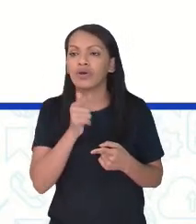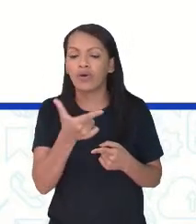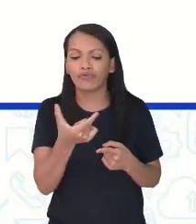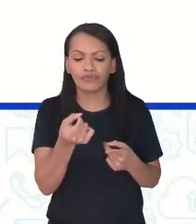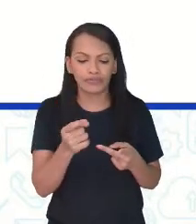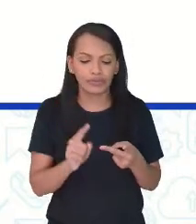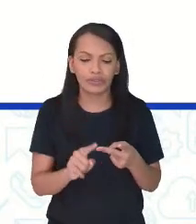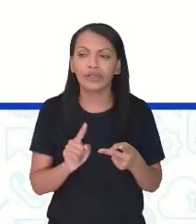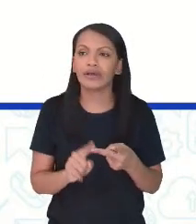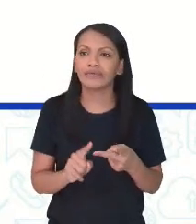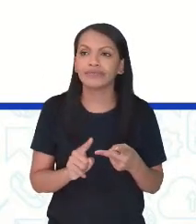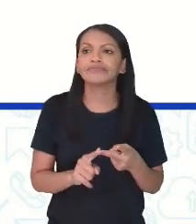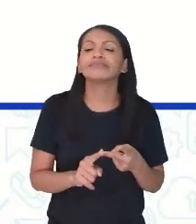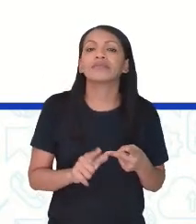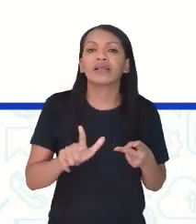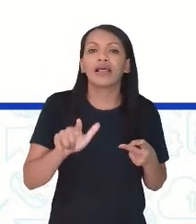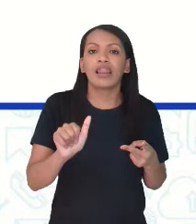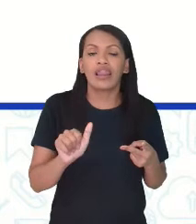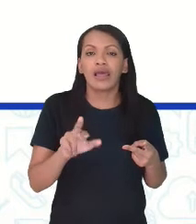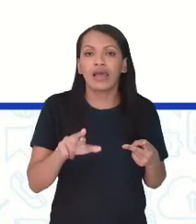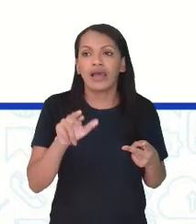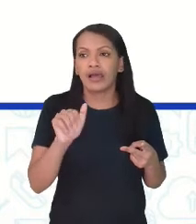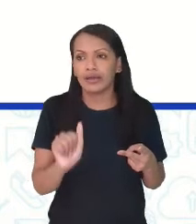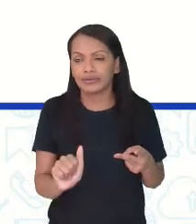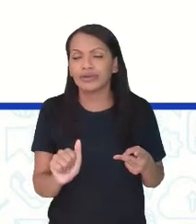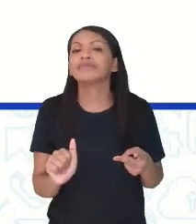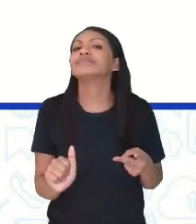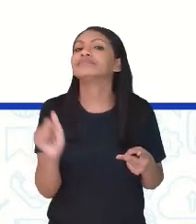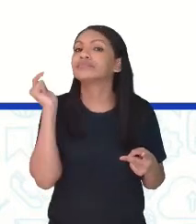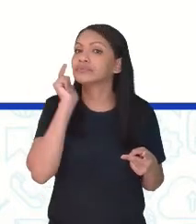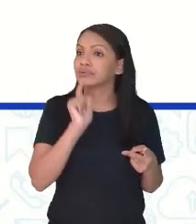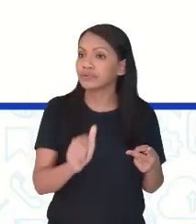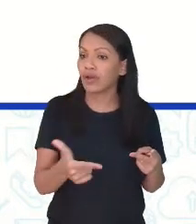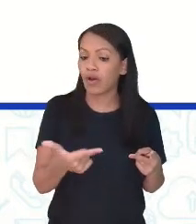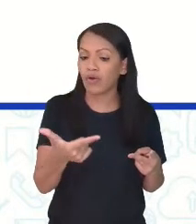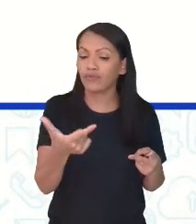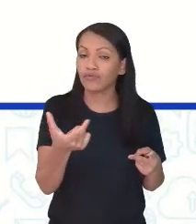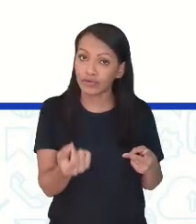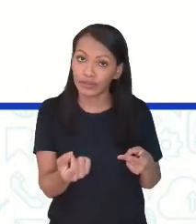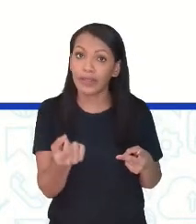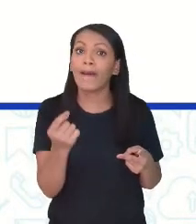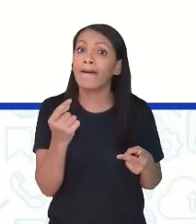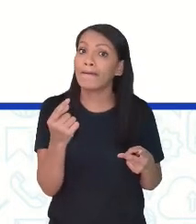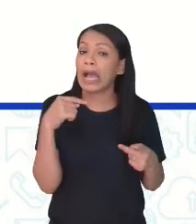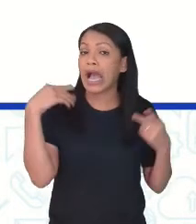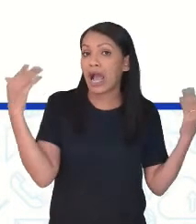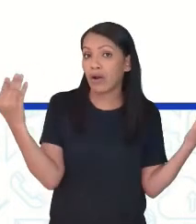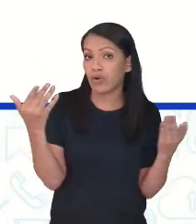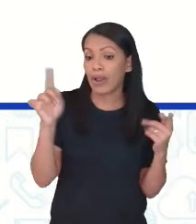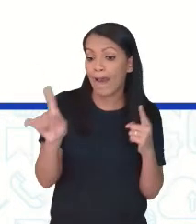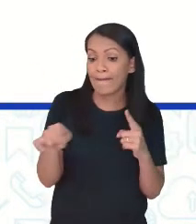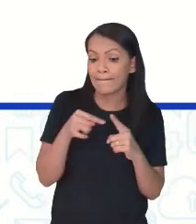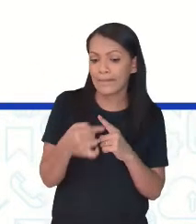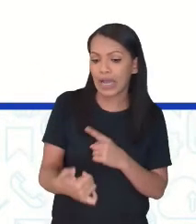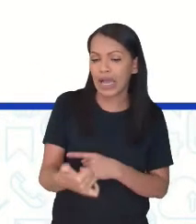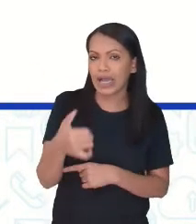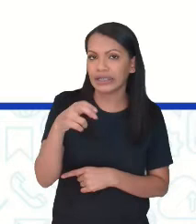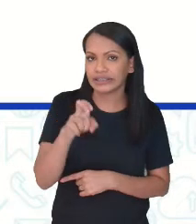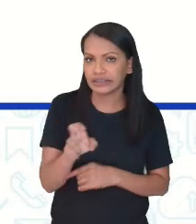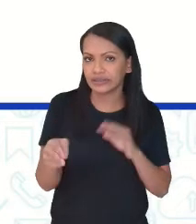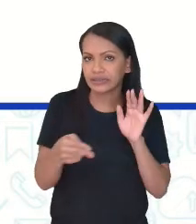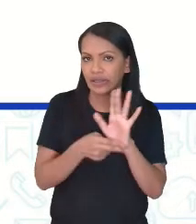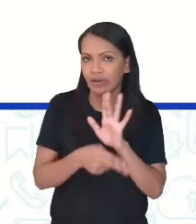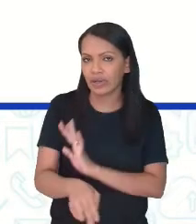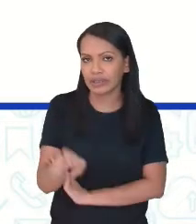aí essa verificação, basta a gente somar o 20 com o 35, que dá igual a